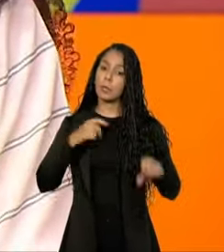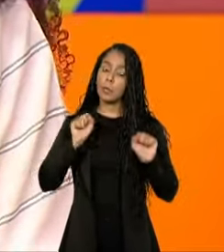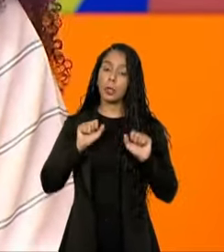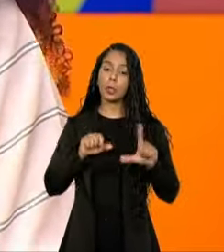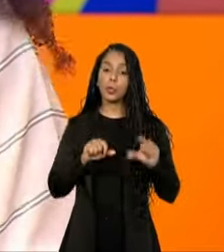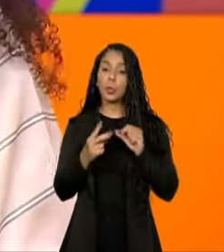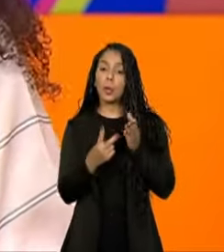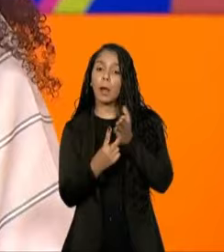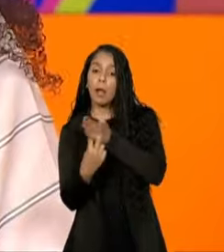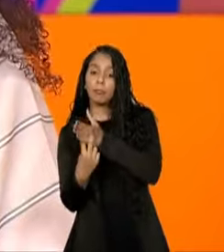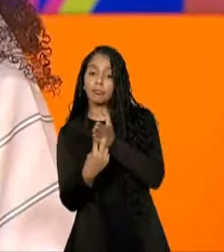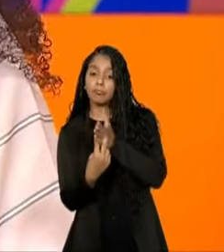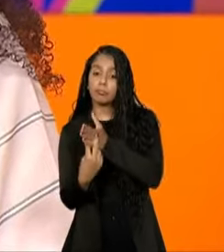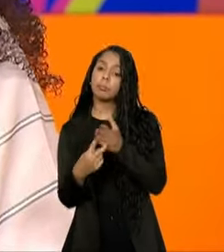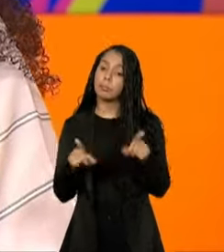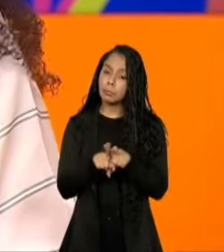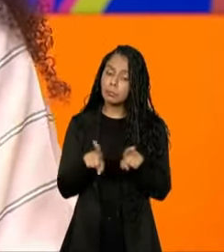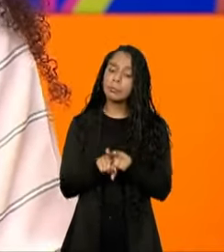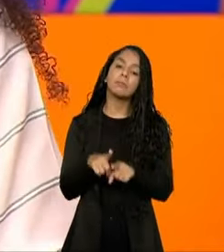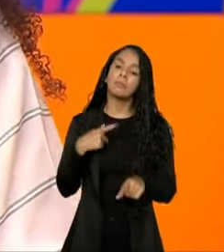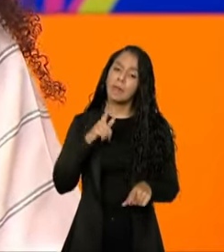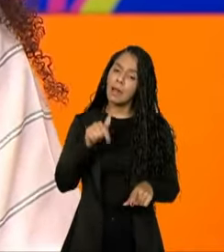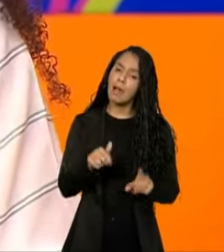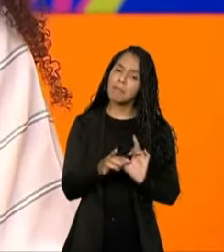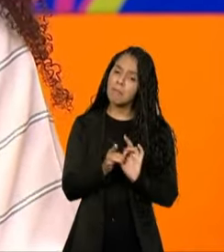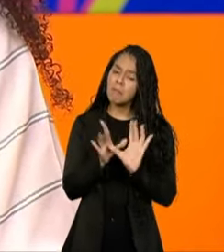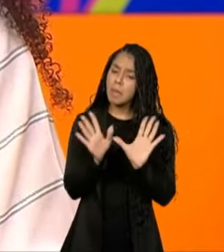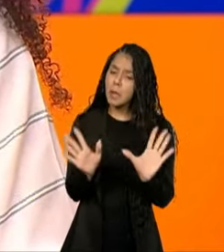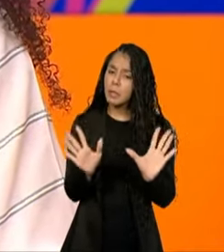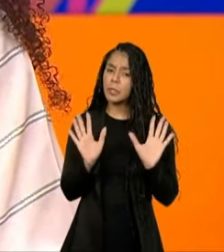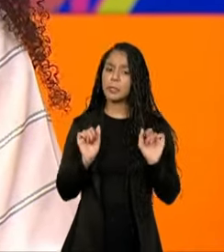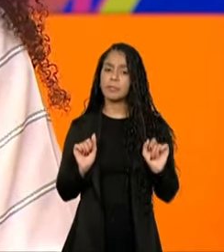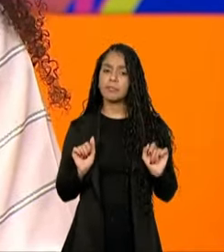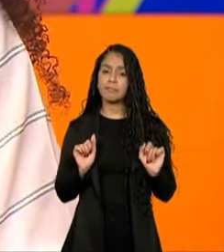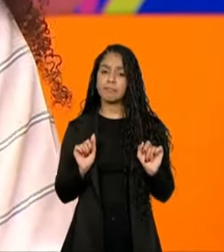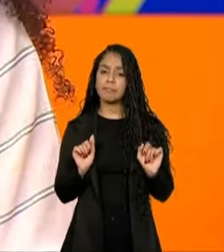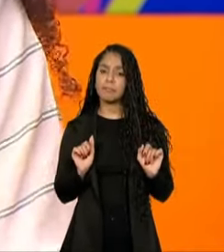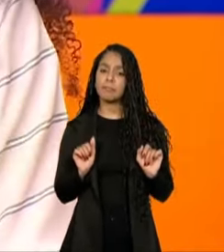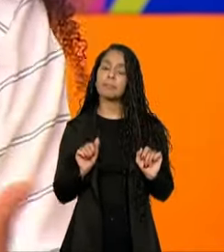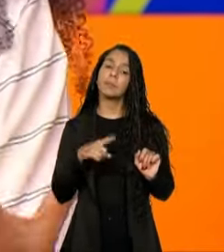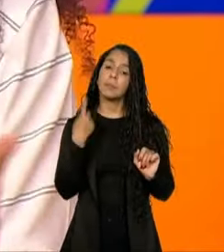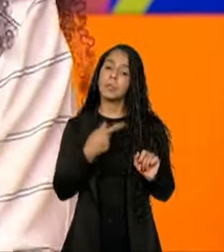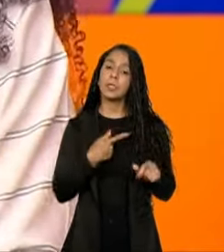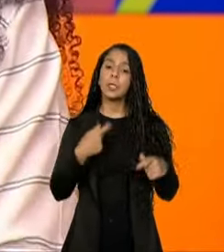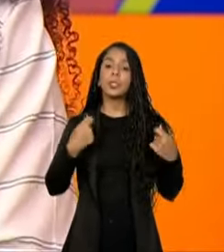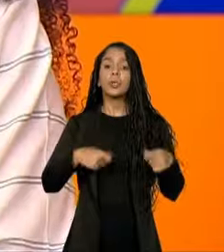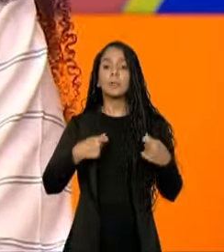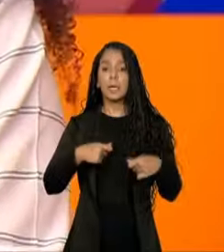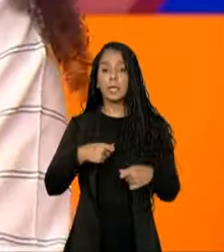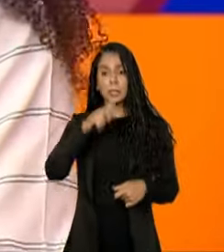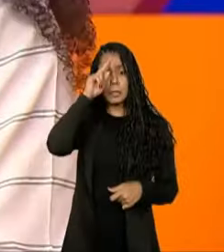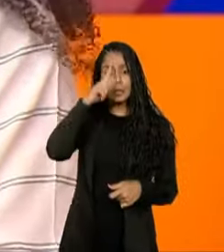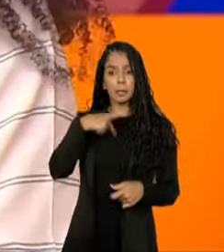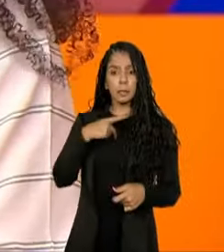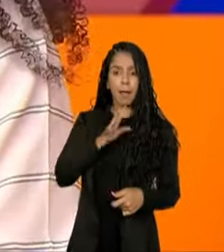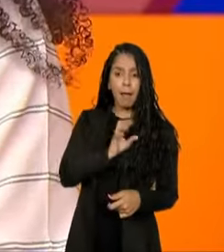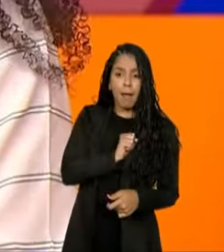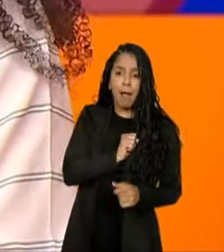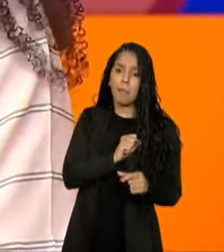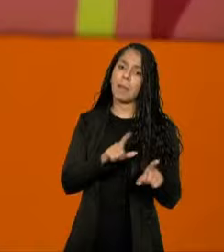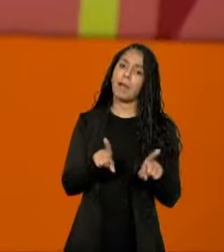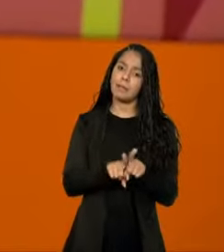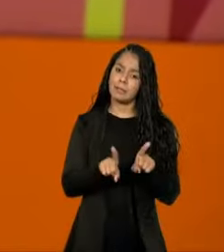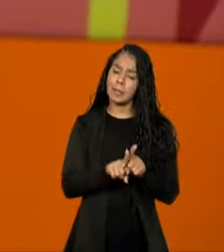nessa ambiguidade, sim, também. Então, é muito se permitir, é muito... Aí a gente precisa ter autocompaixão também com o que a gente sente, sabe?